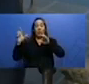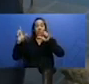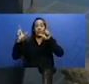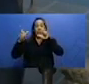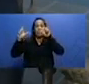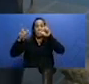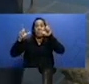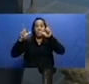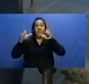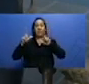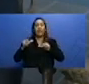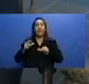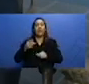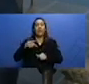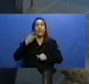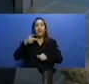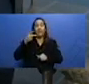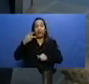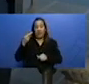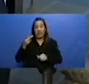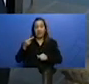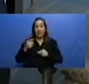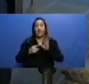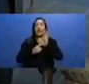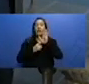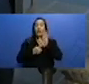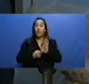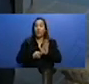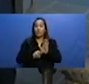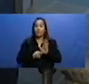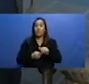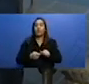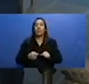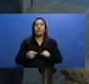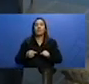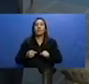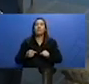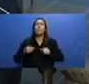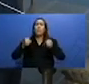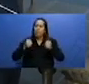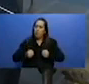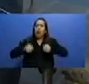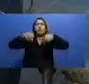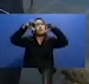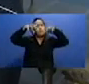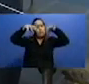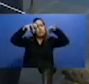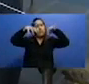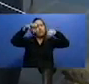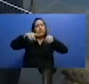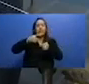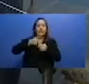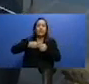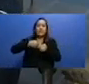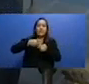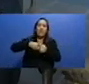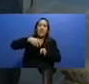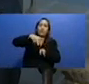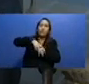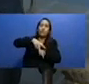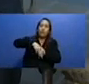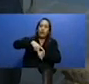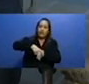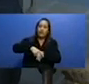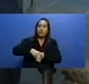fala assim, a previsão do tempo será chuva para a cidade de Barretos. E aí,